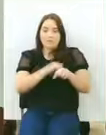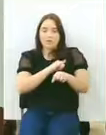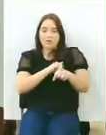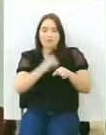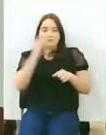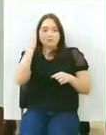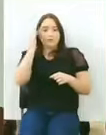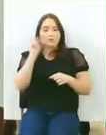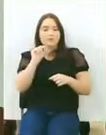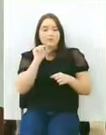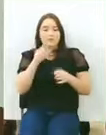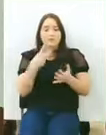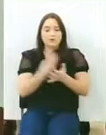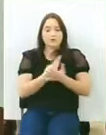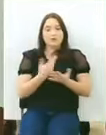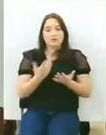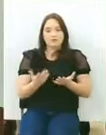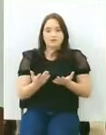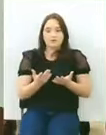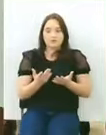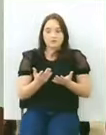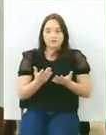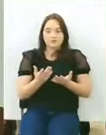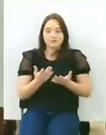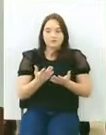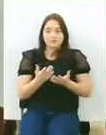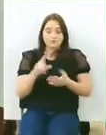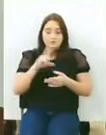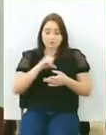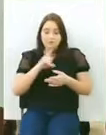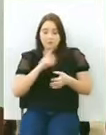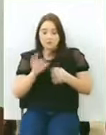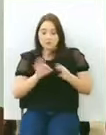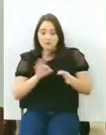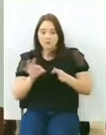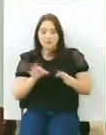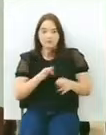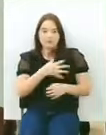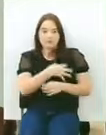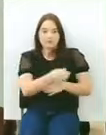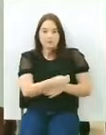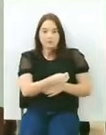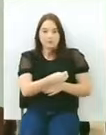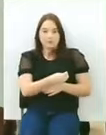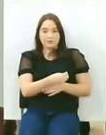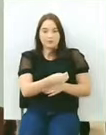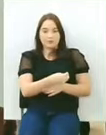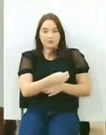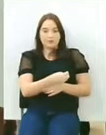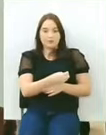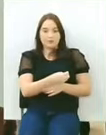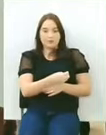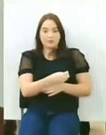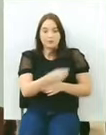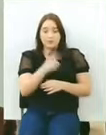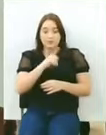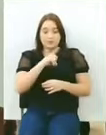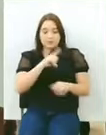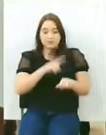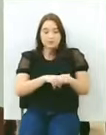que realmente está acontecendo por inteiro, e preparando os nossos filhos para em algum